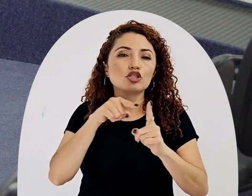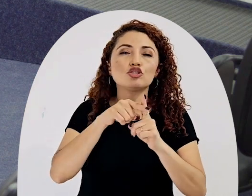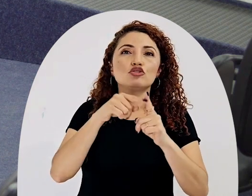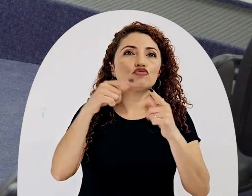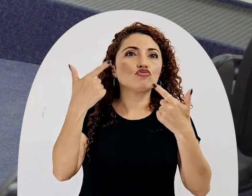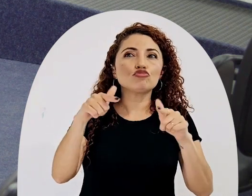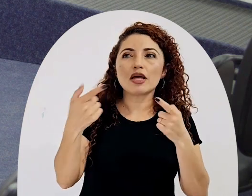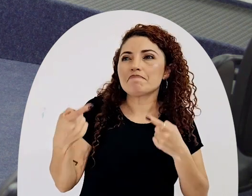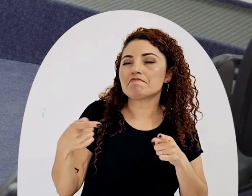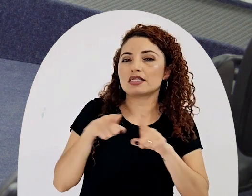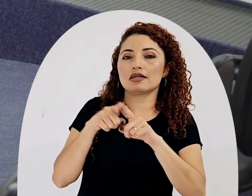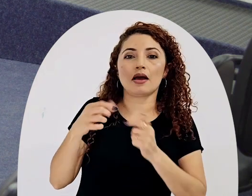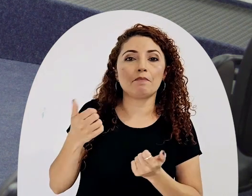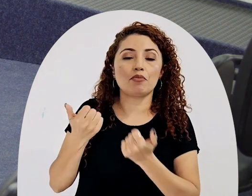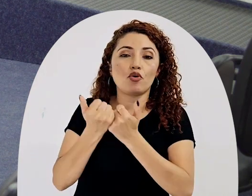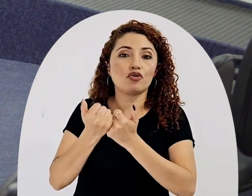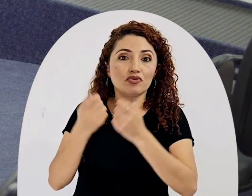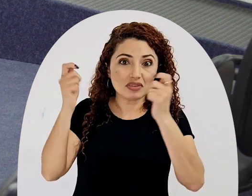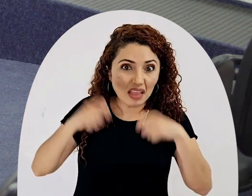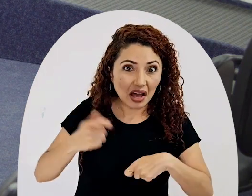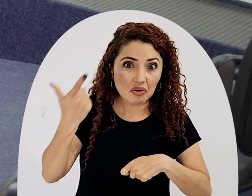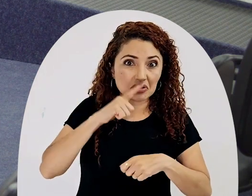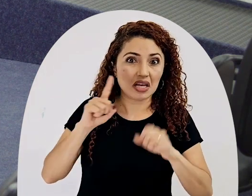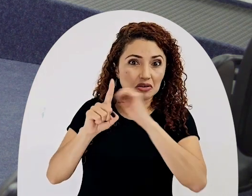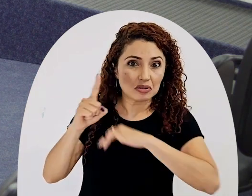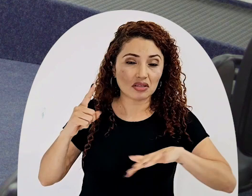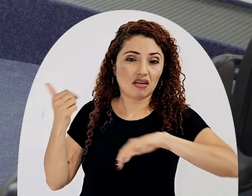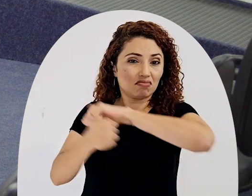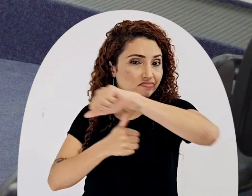vai fazer essa transformação.